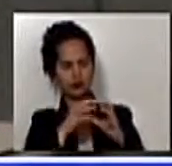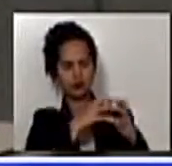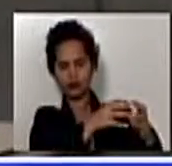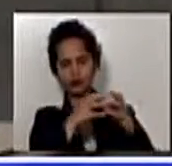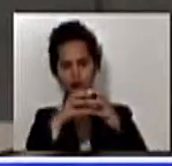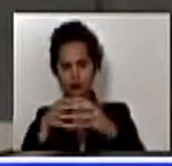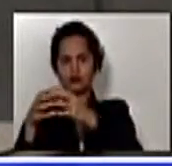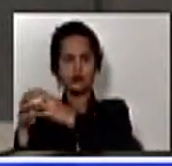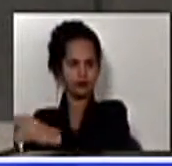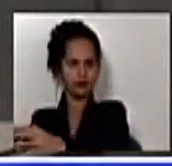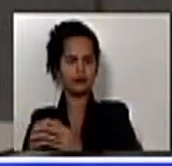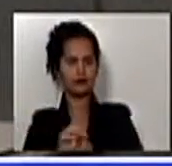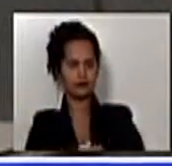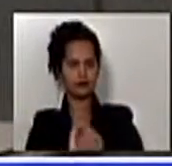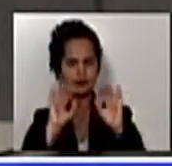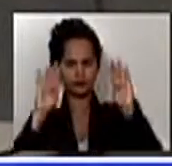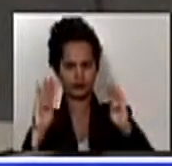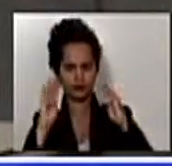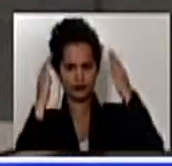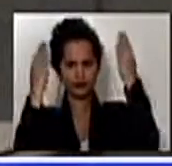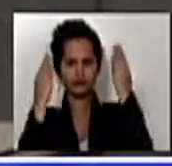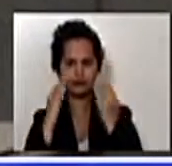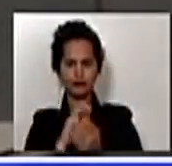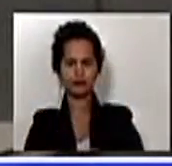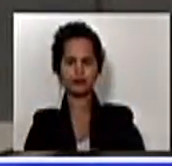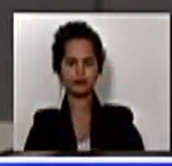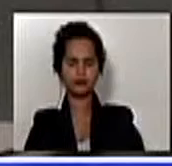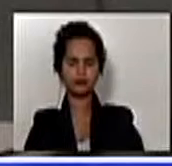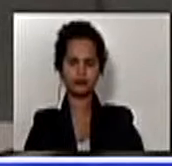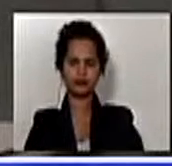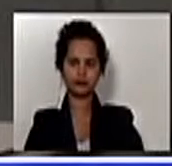eventos. Dizer também, não é, que